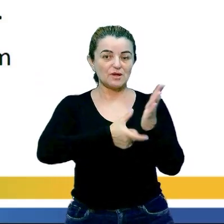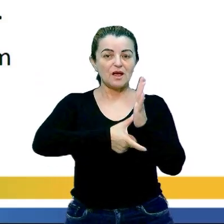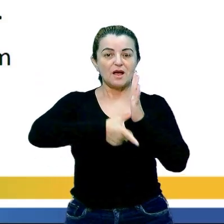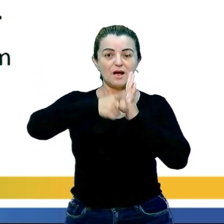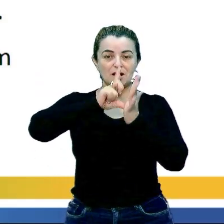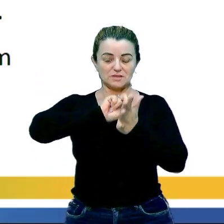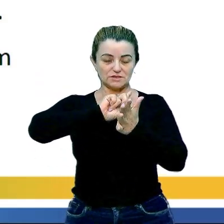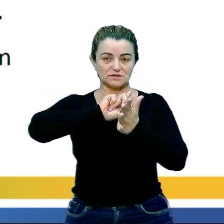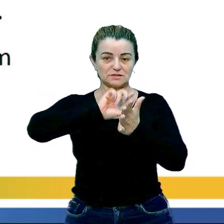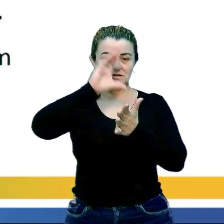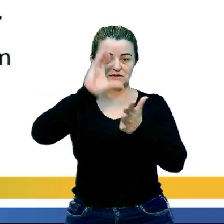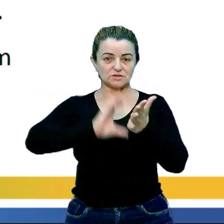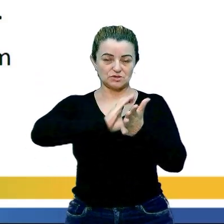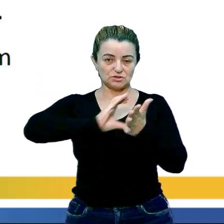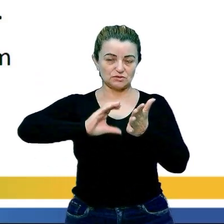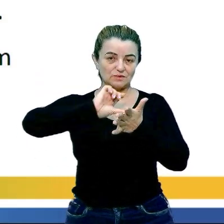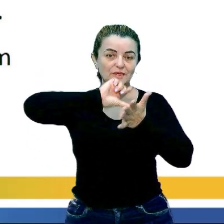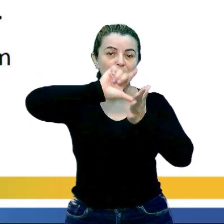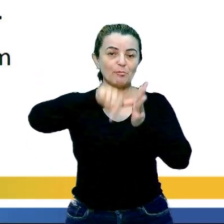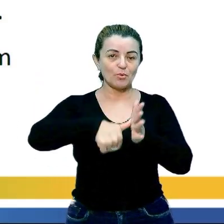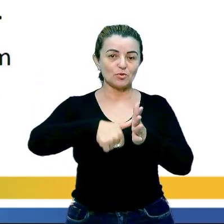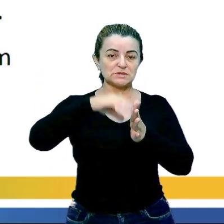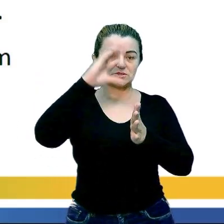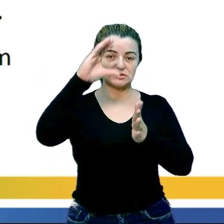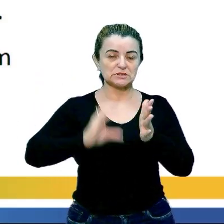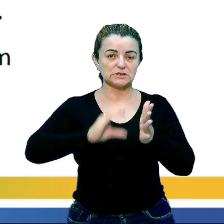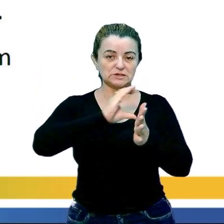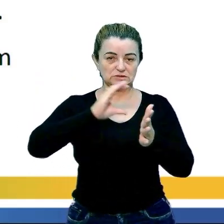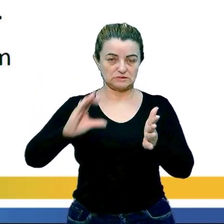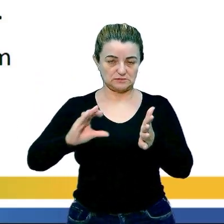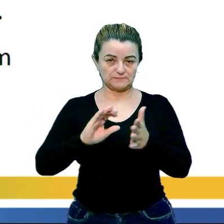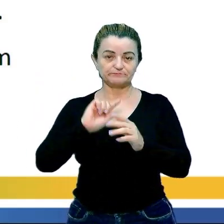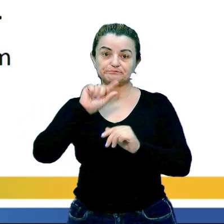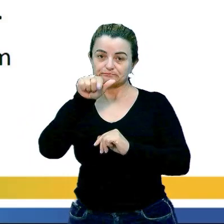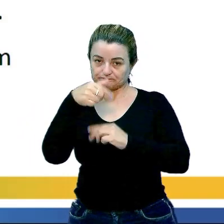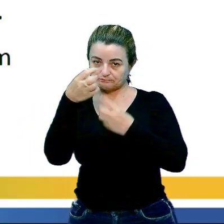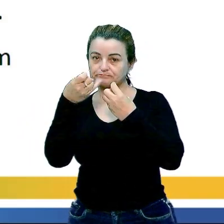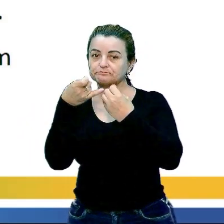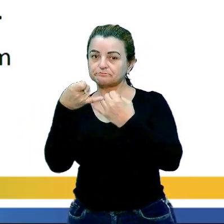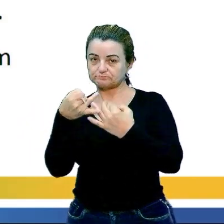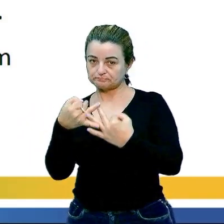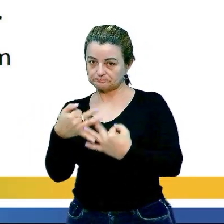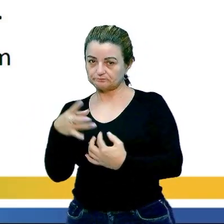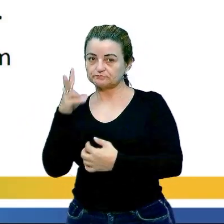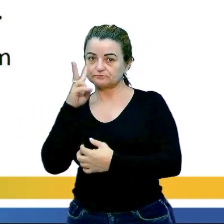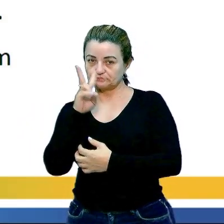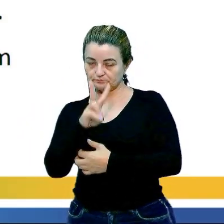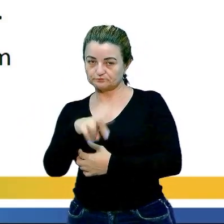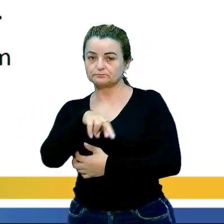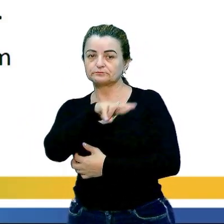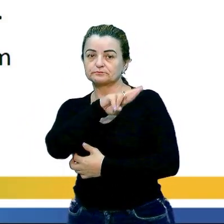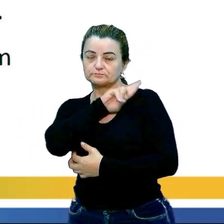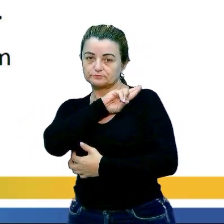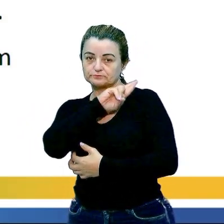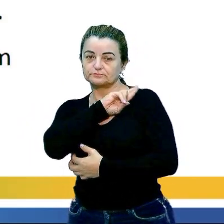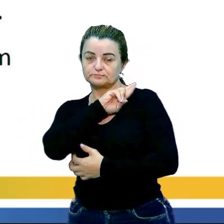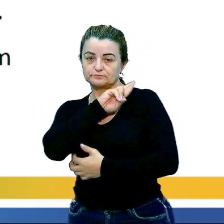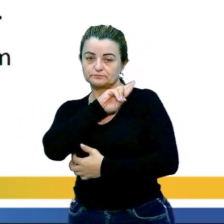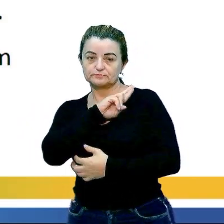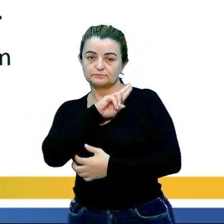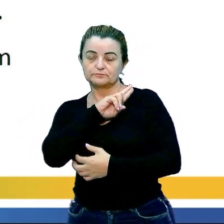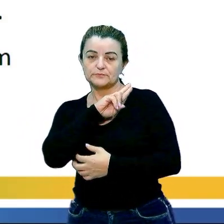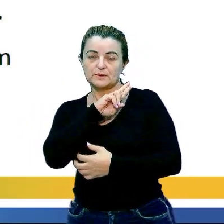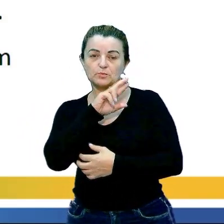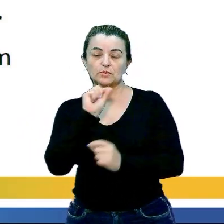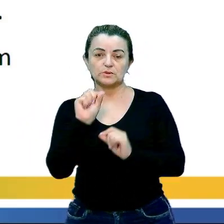justamente porque ela é definida lá por um imperador que nós vamos dar uma atenção maior, que ele vai ser responsável, né, por consolidar